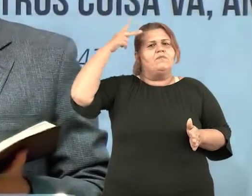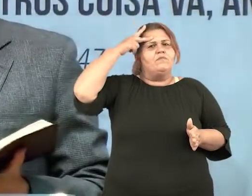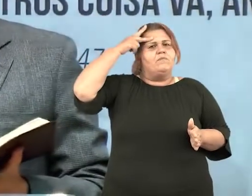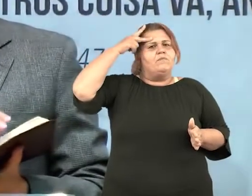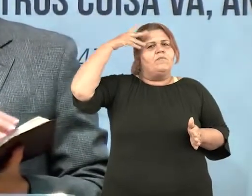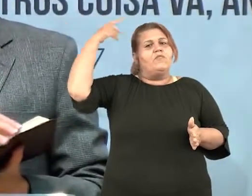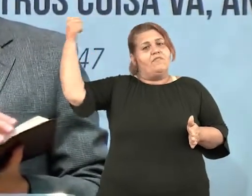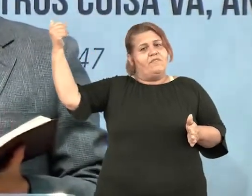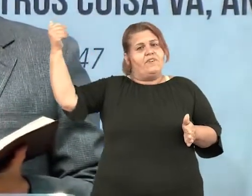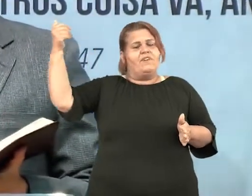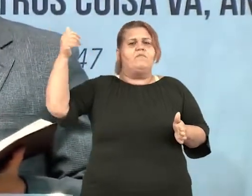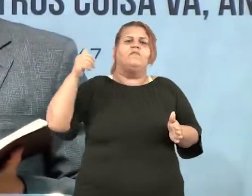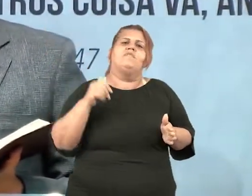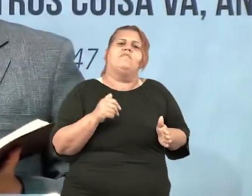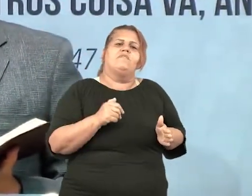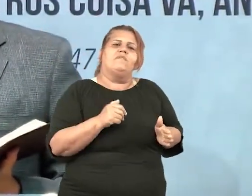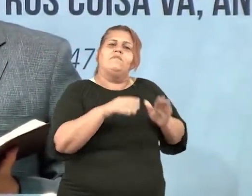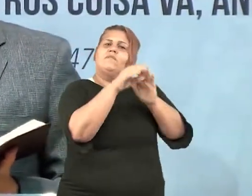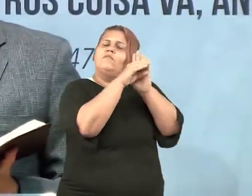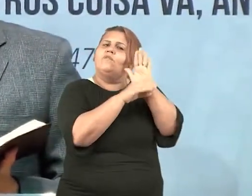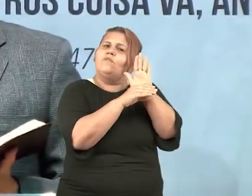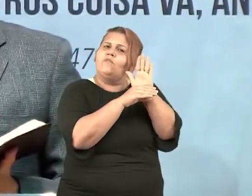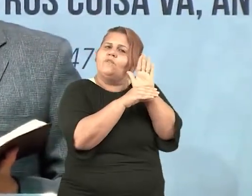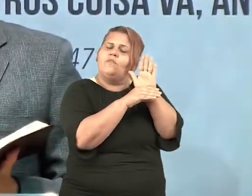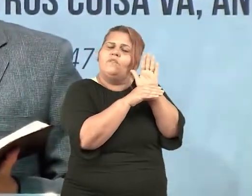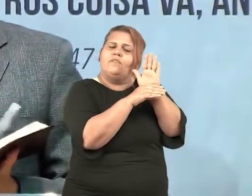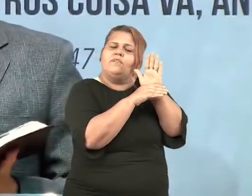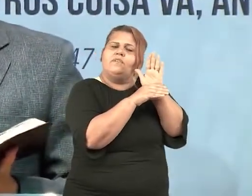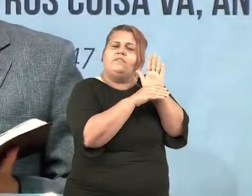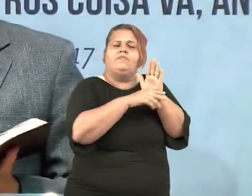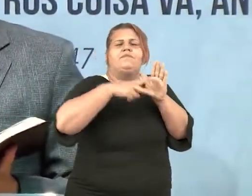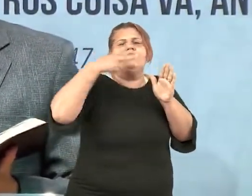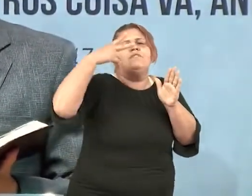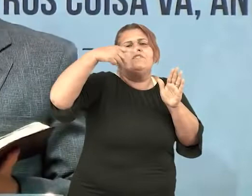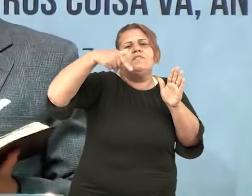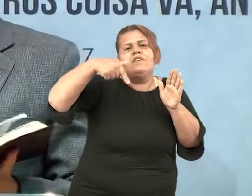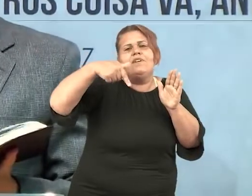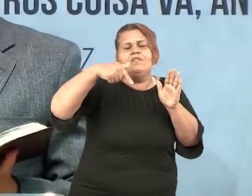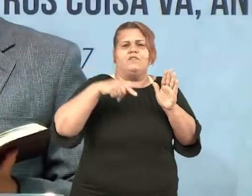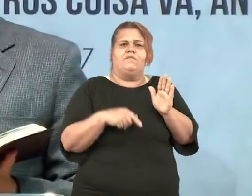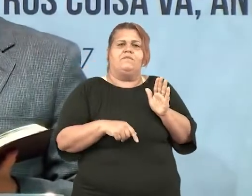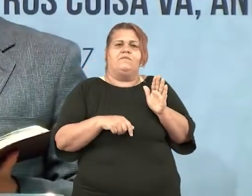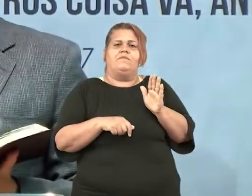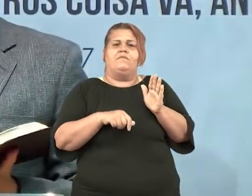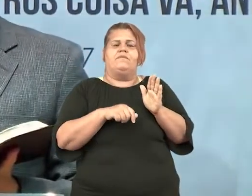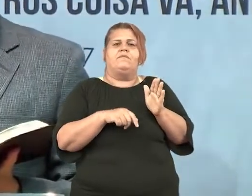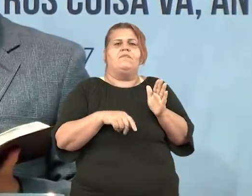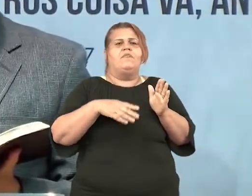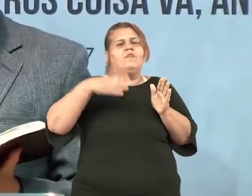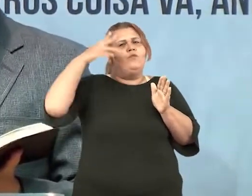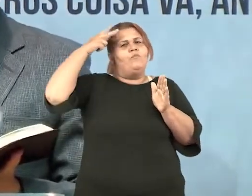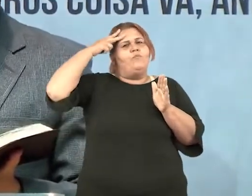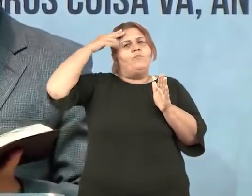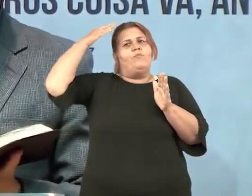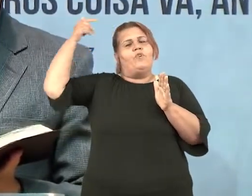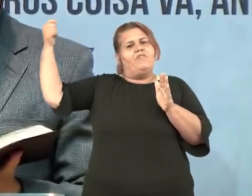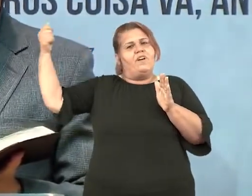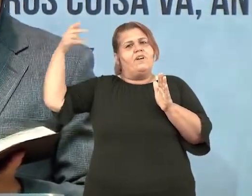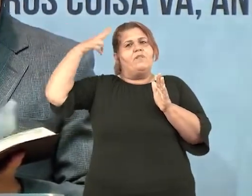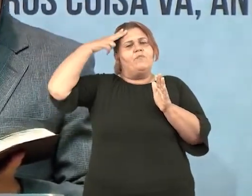Provérbios, no capítulo 27. Provérbios